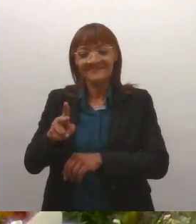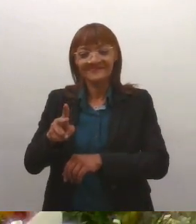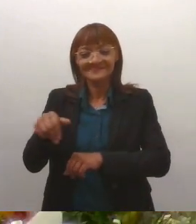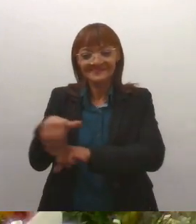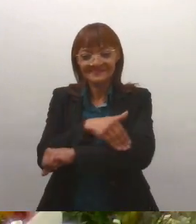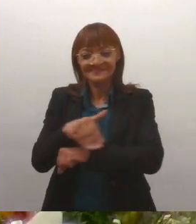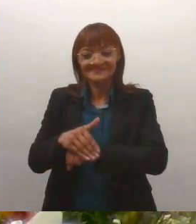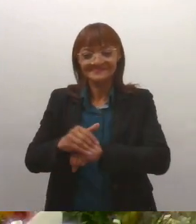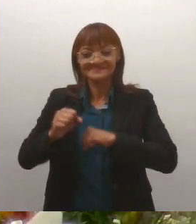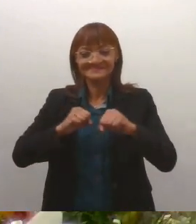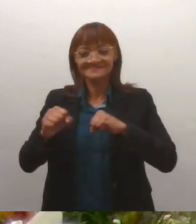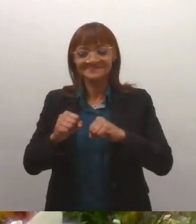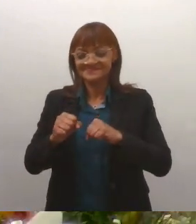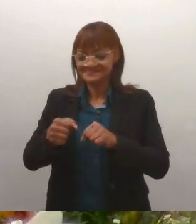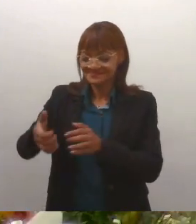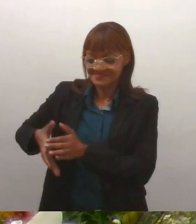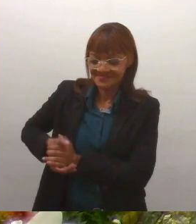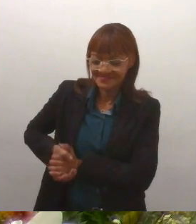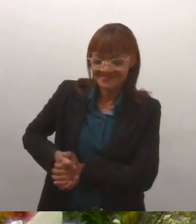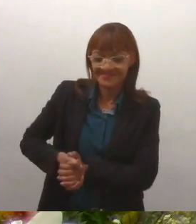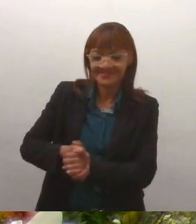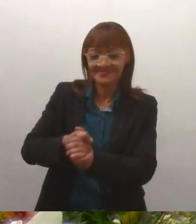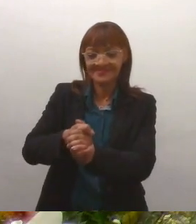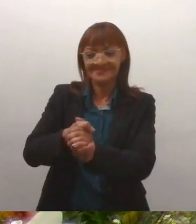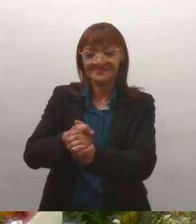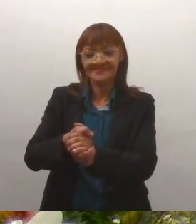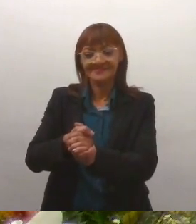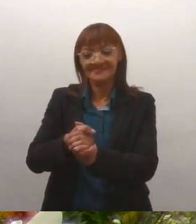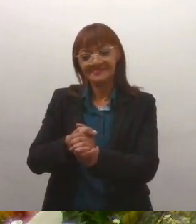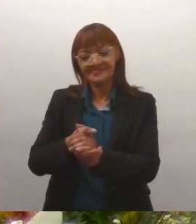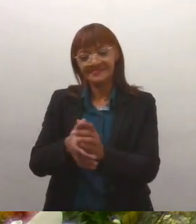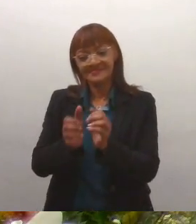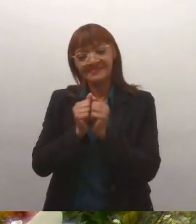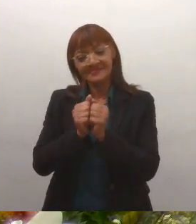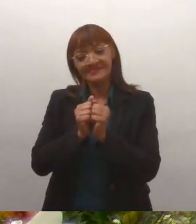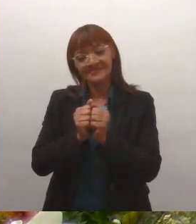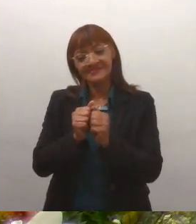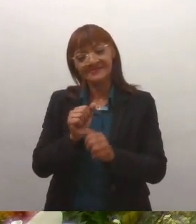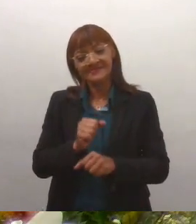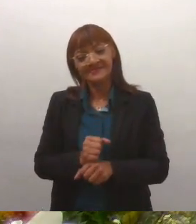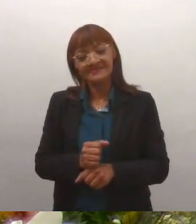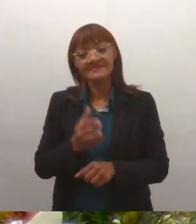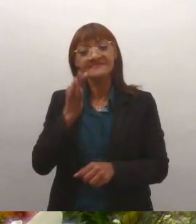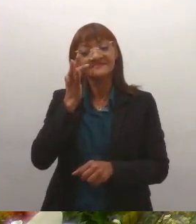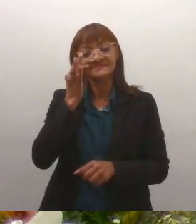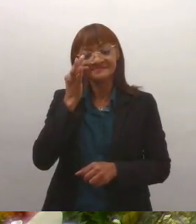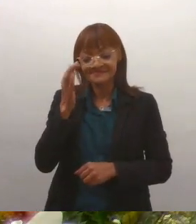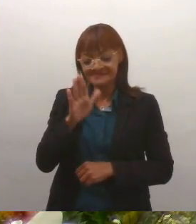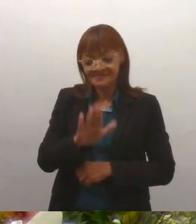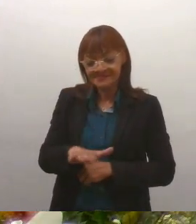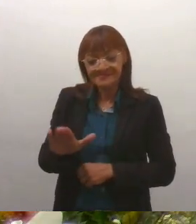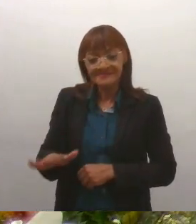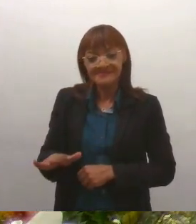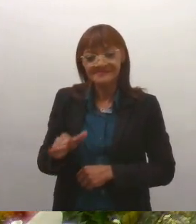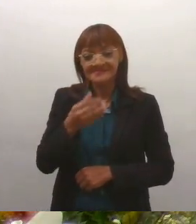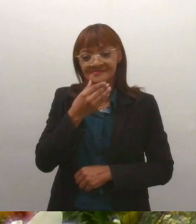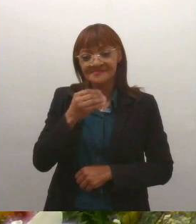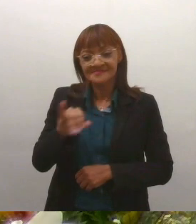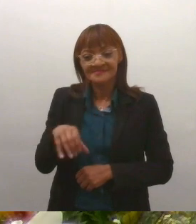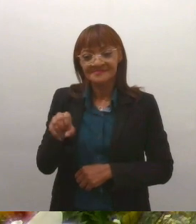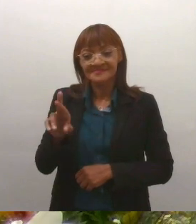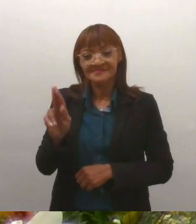eu acompanhava. E via naquela criança, sem sombra de dúvida, alguém que